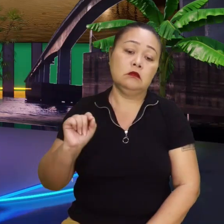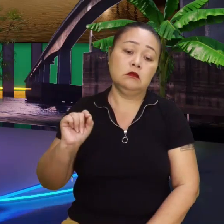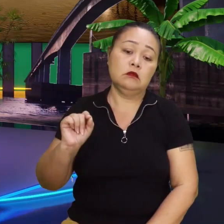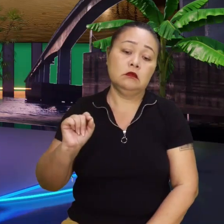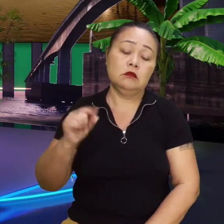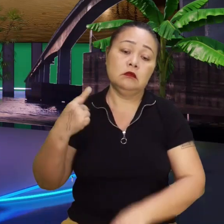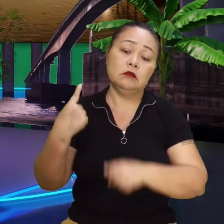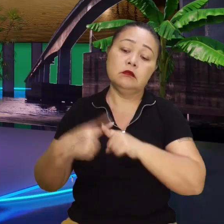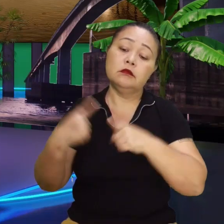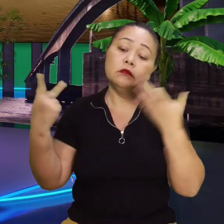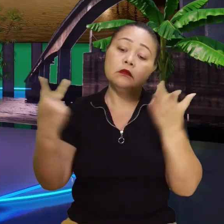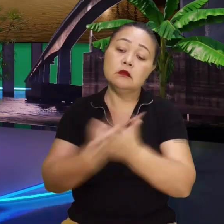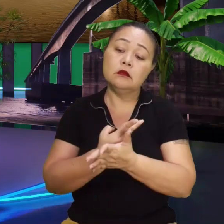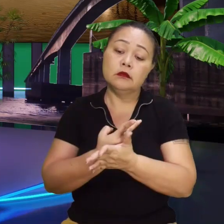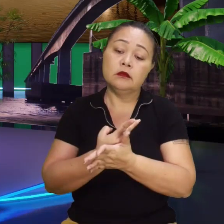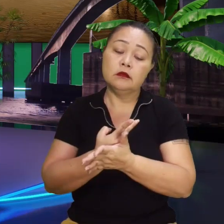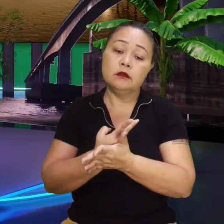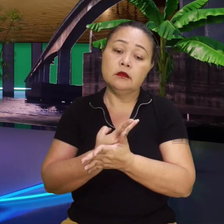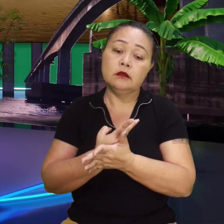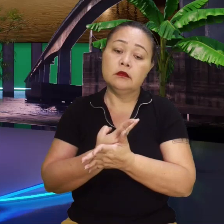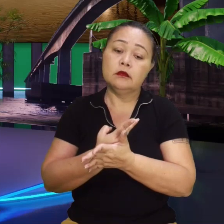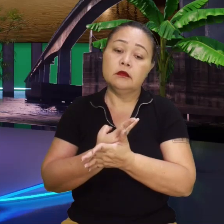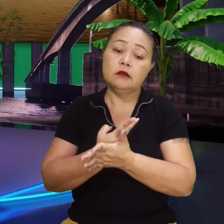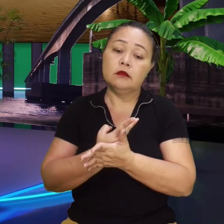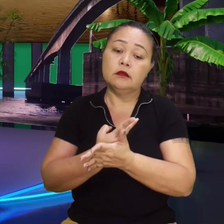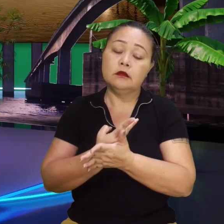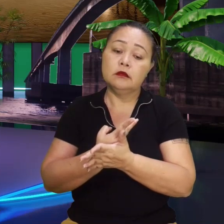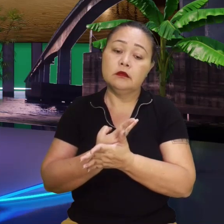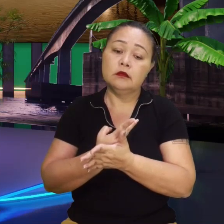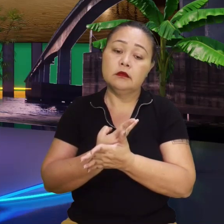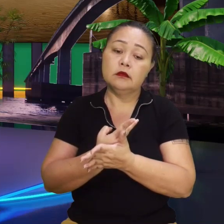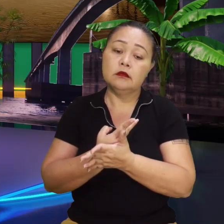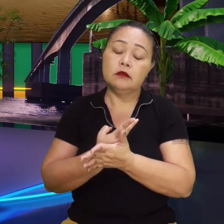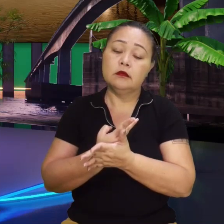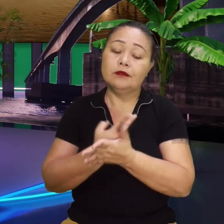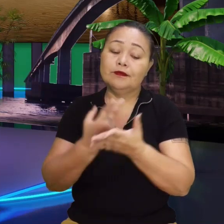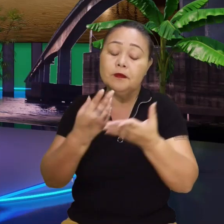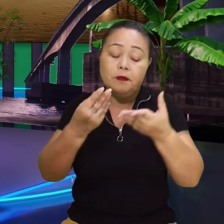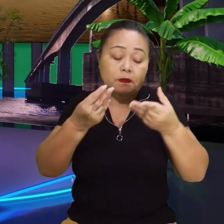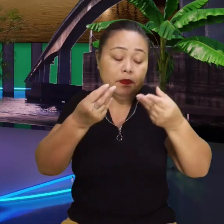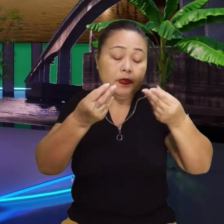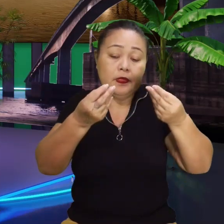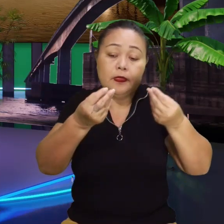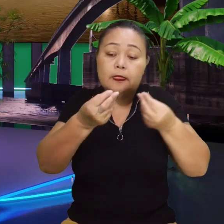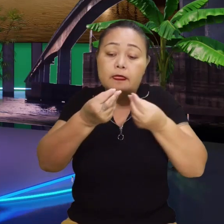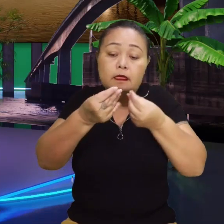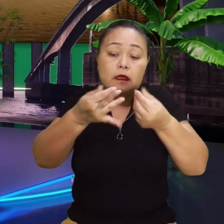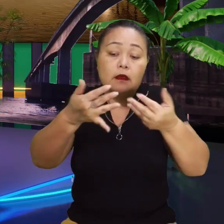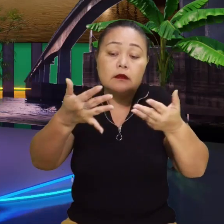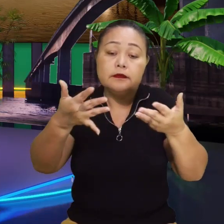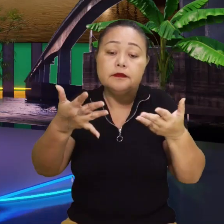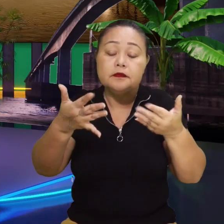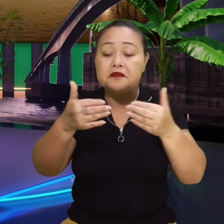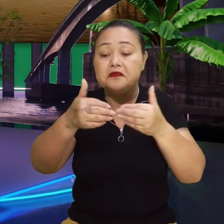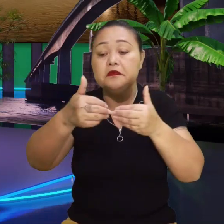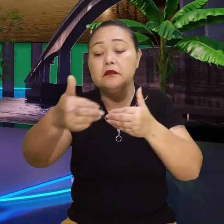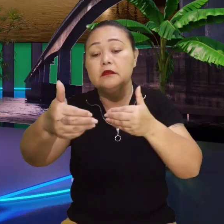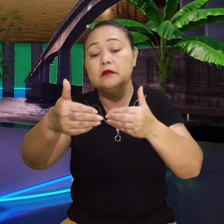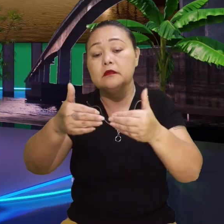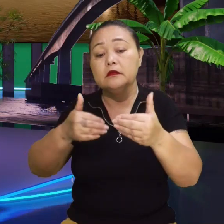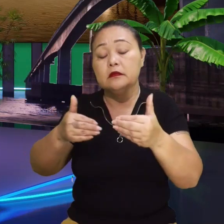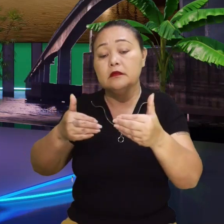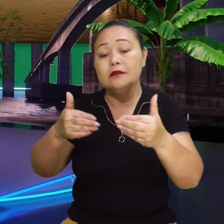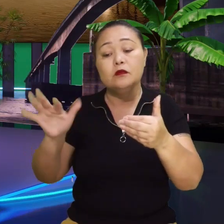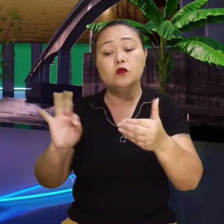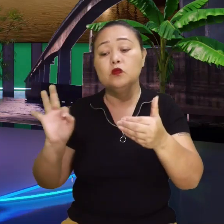E por que que acontece principalmente pela frágil não só de marcação